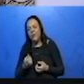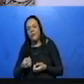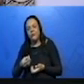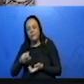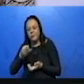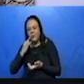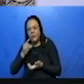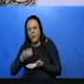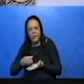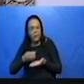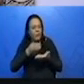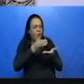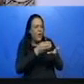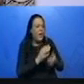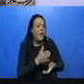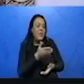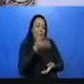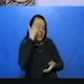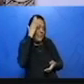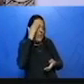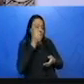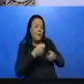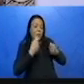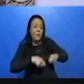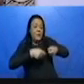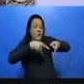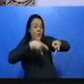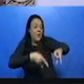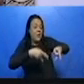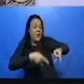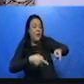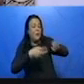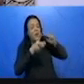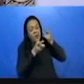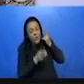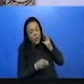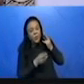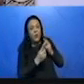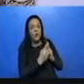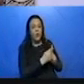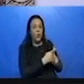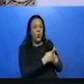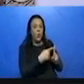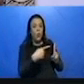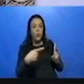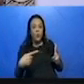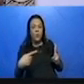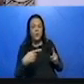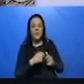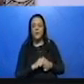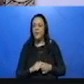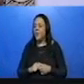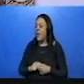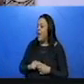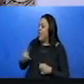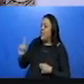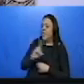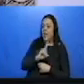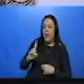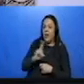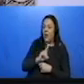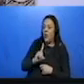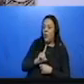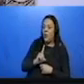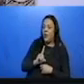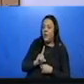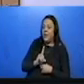ficar de cama por 1 semana, capitão. 1 semana? Impossível. Até eles já mandaram uma marca negra para mim. E o que é essa